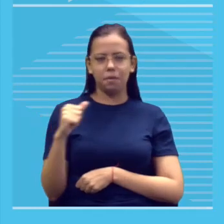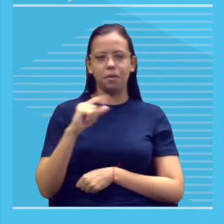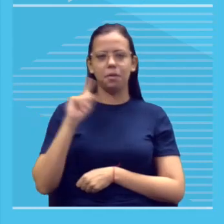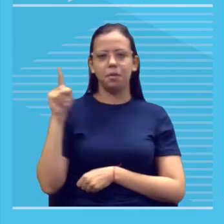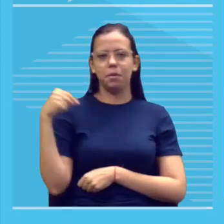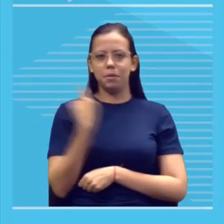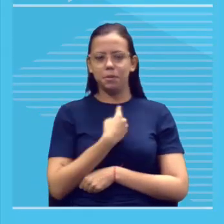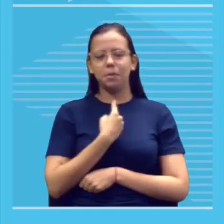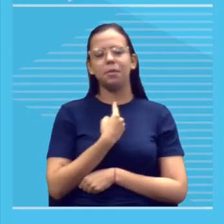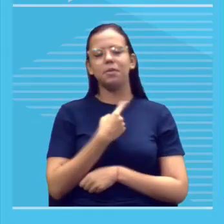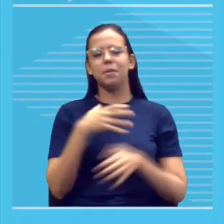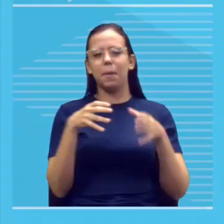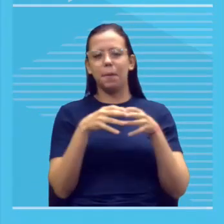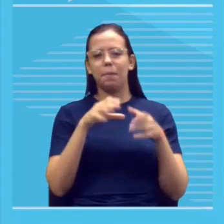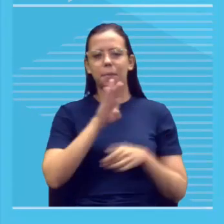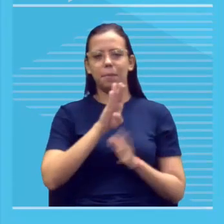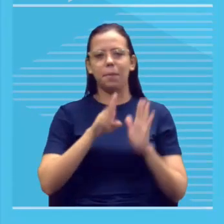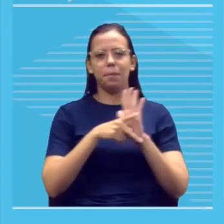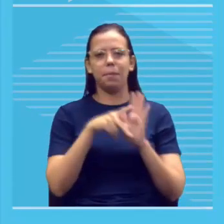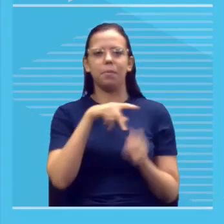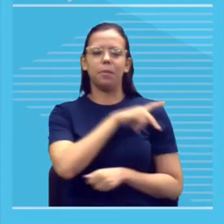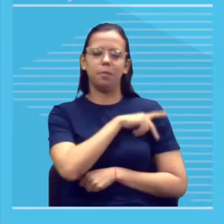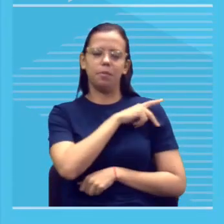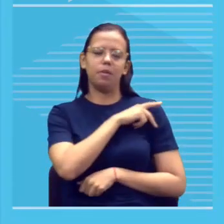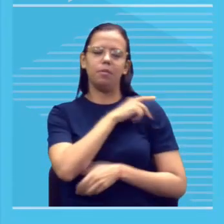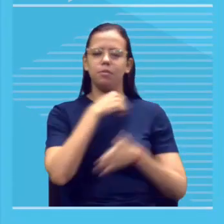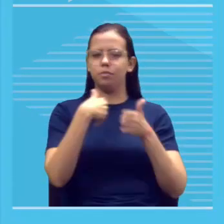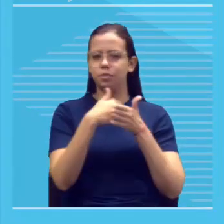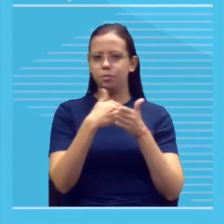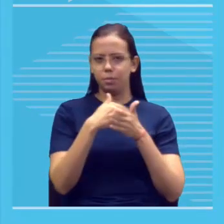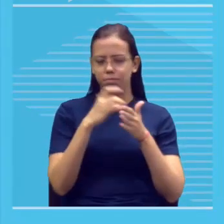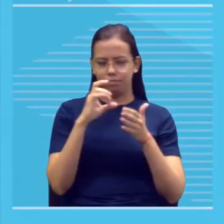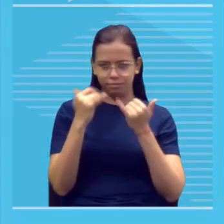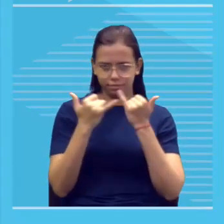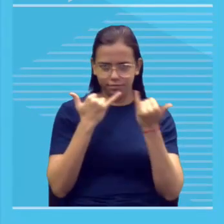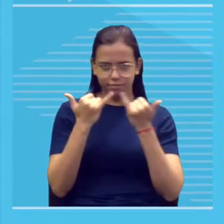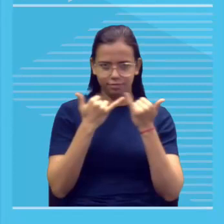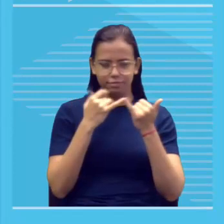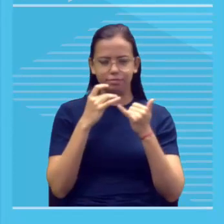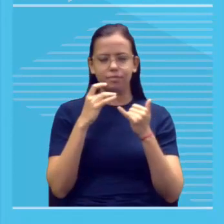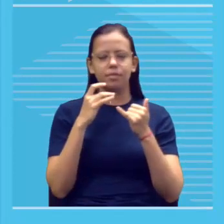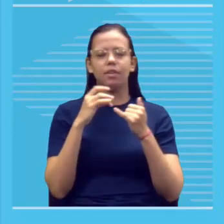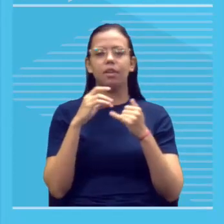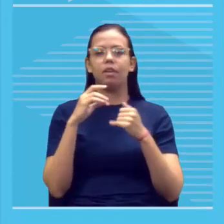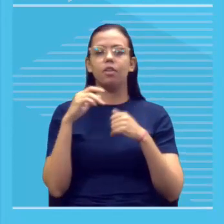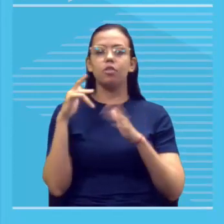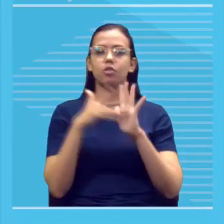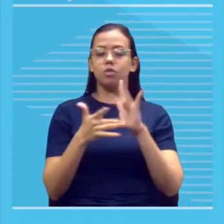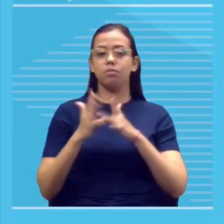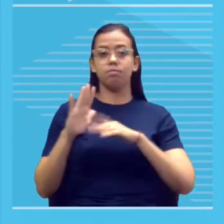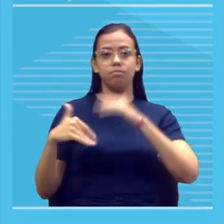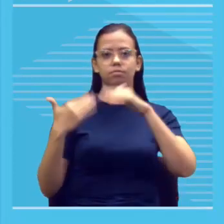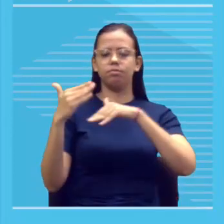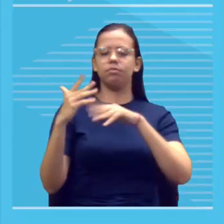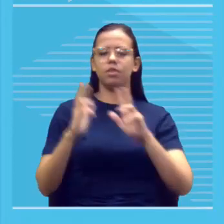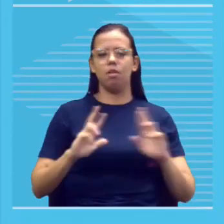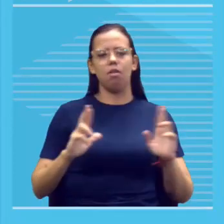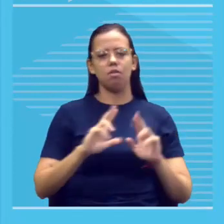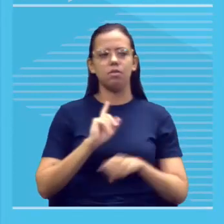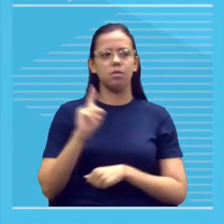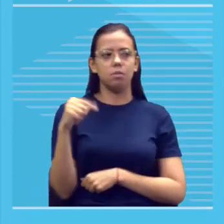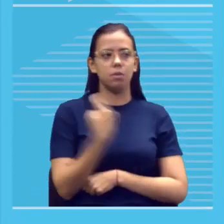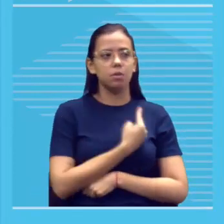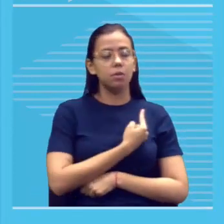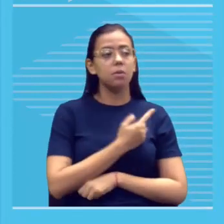piauiense tá muito muito avançado em relação a nós tá é porém